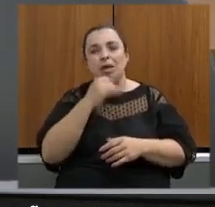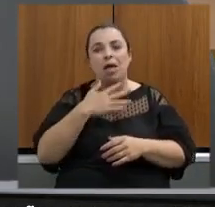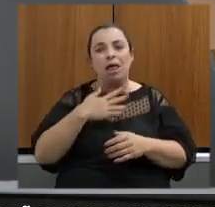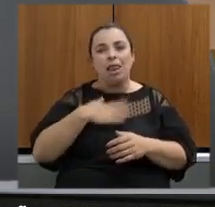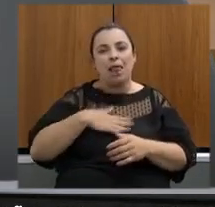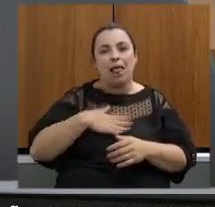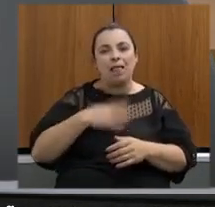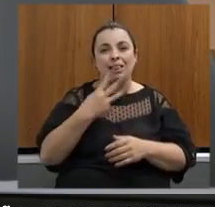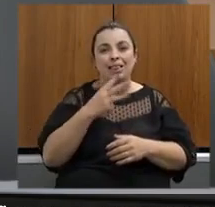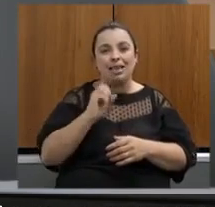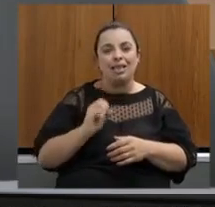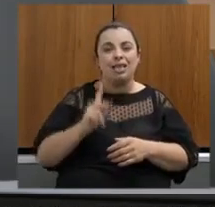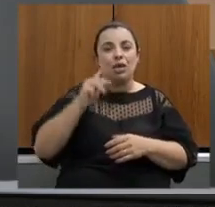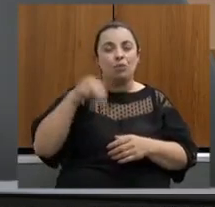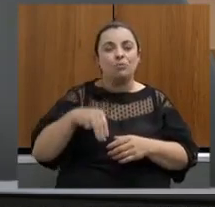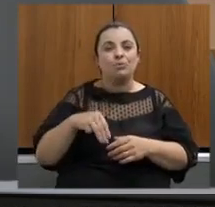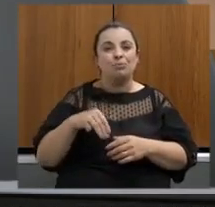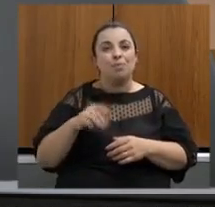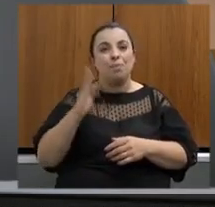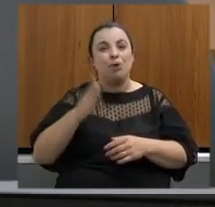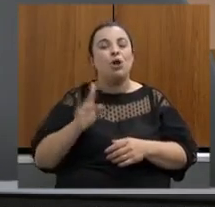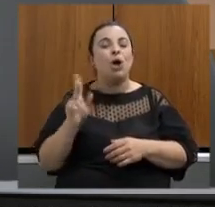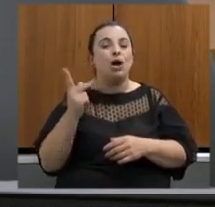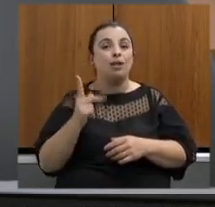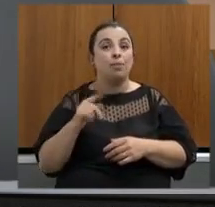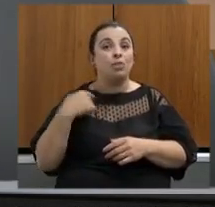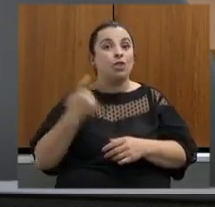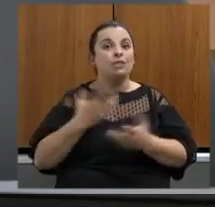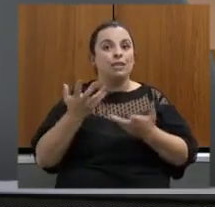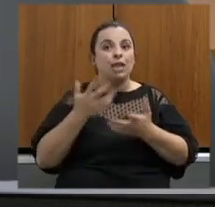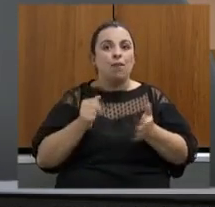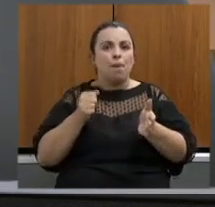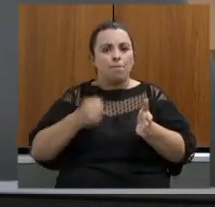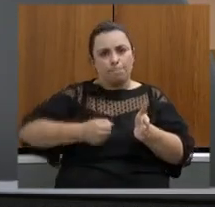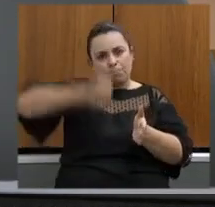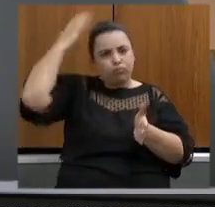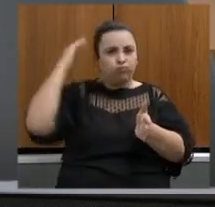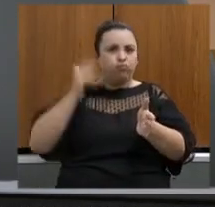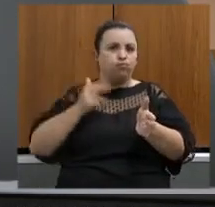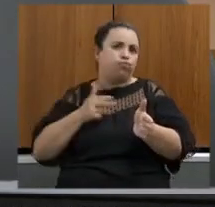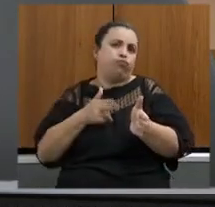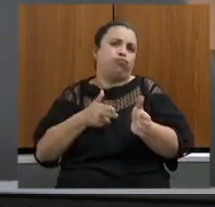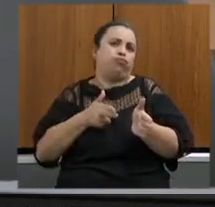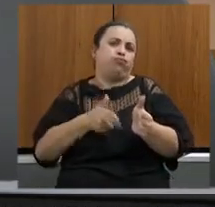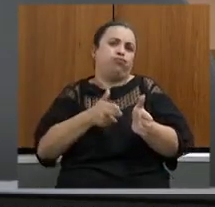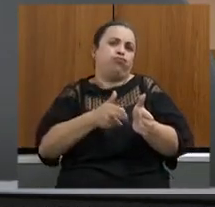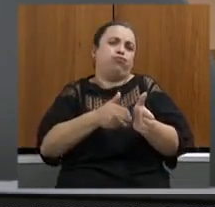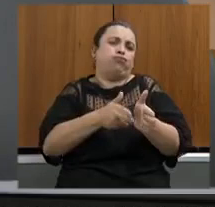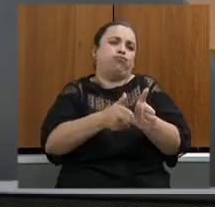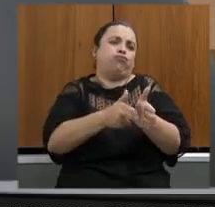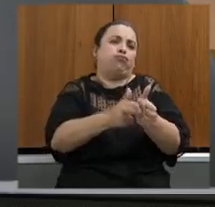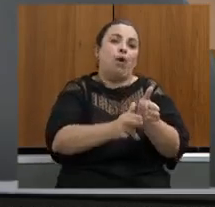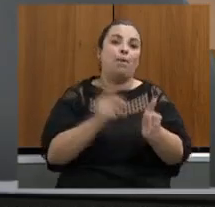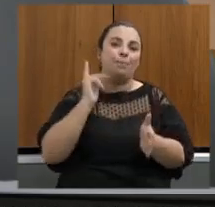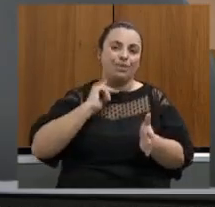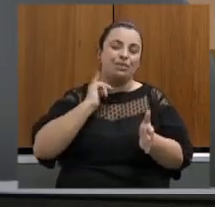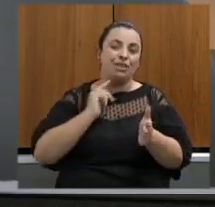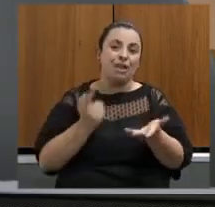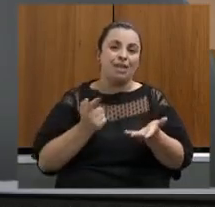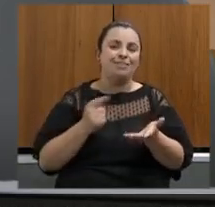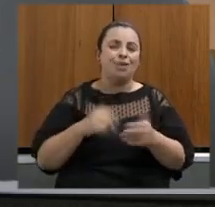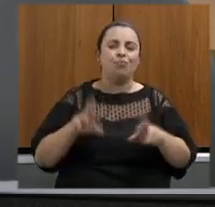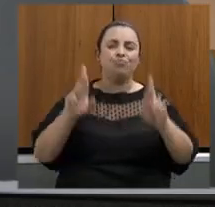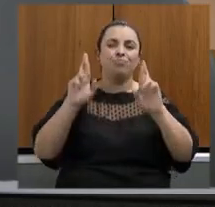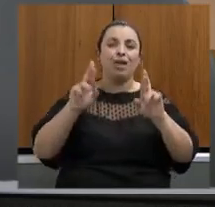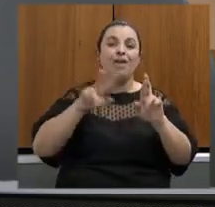é a mais de 200 por hora e Tenho certeza absoluta que isso irá acontecer tenho certeza porque eu vi vence o Minas Gerais